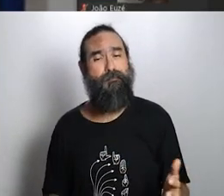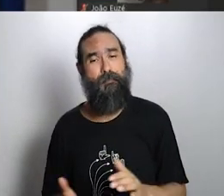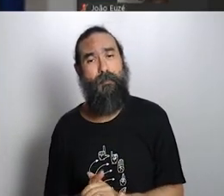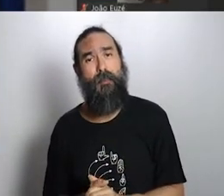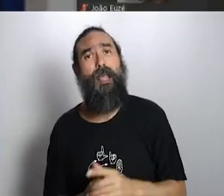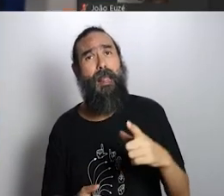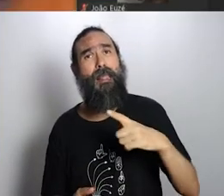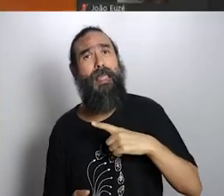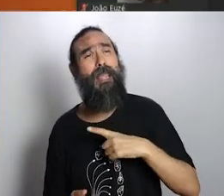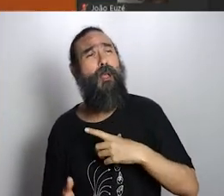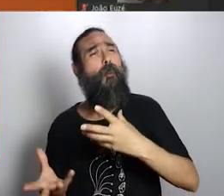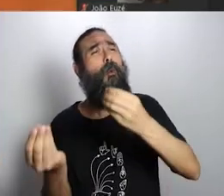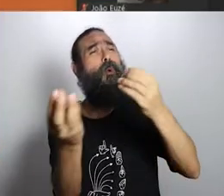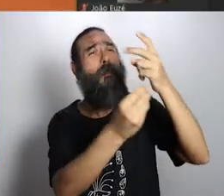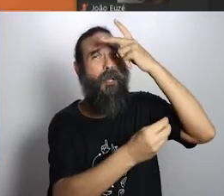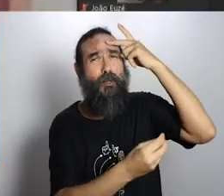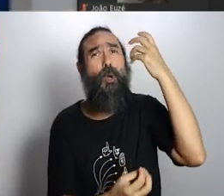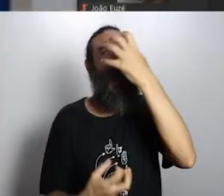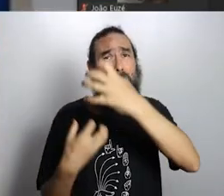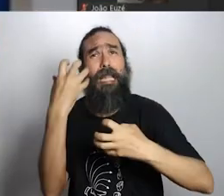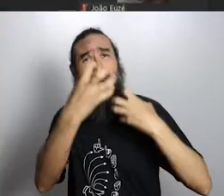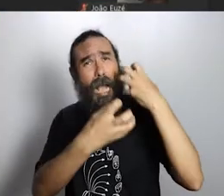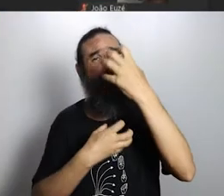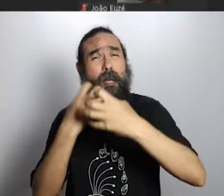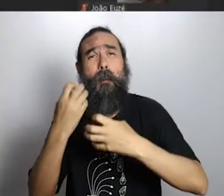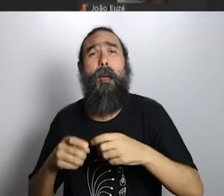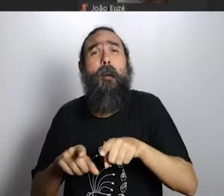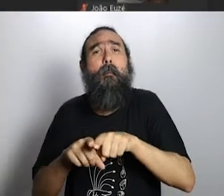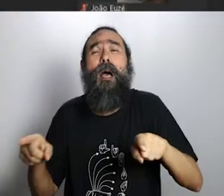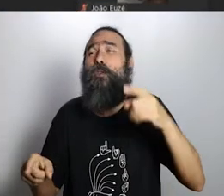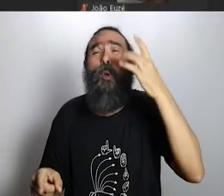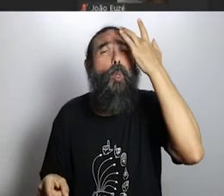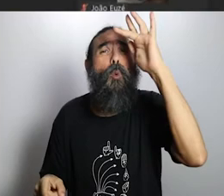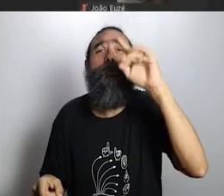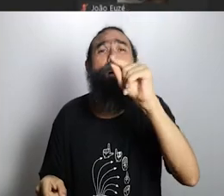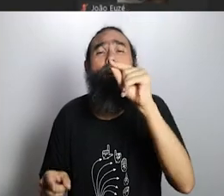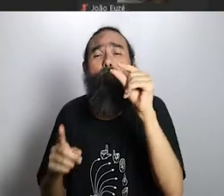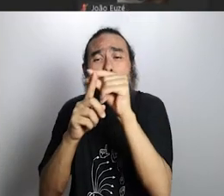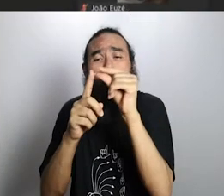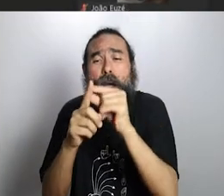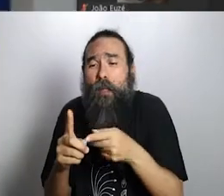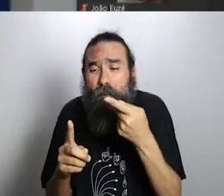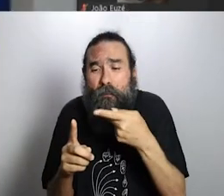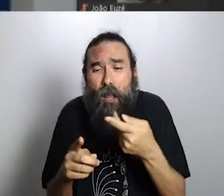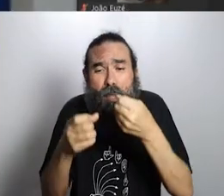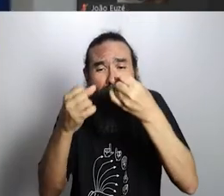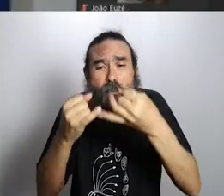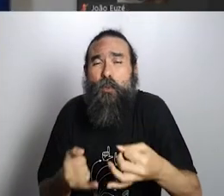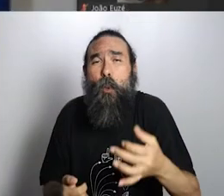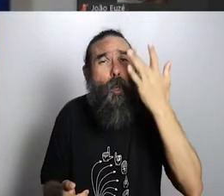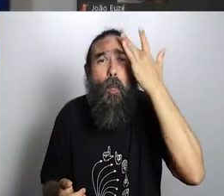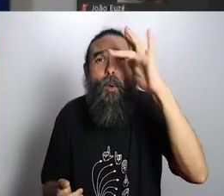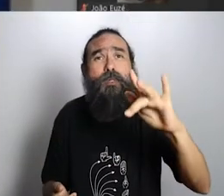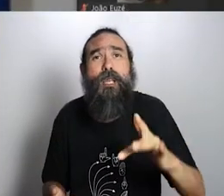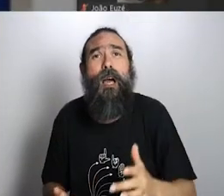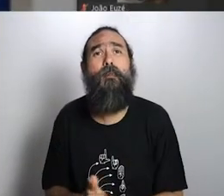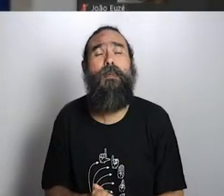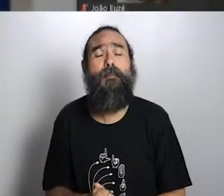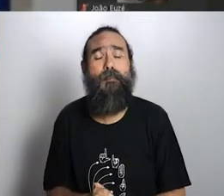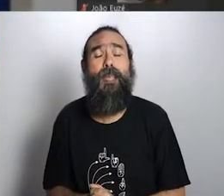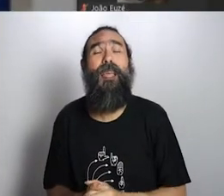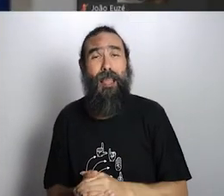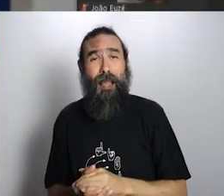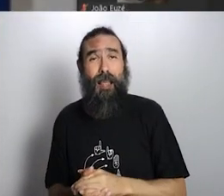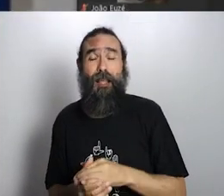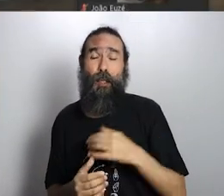gente cantando sem saber o que canta? Ele dizia, meu filho, é porque tem gente que não sabe e não sabe que não